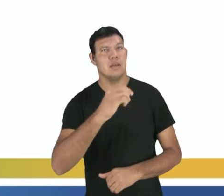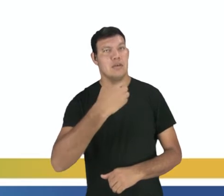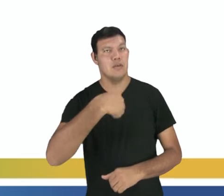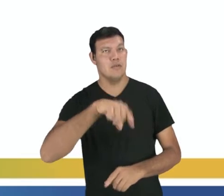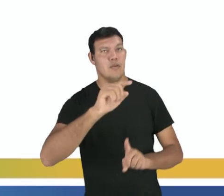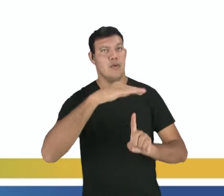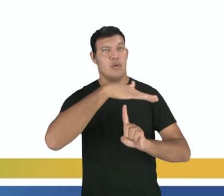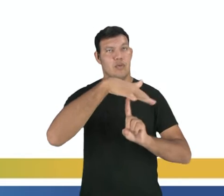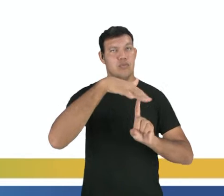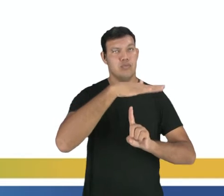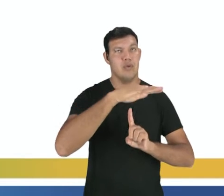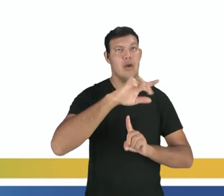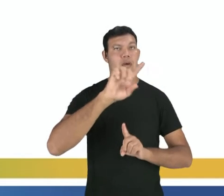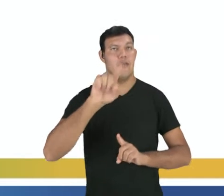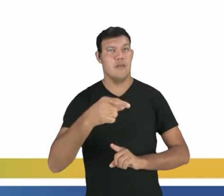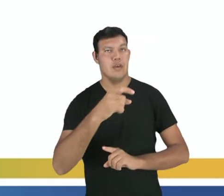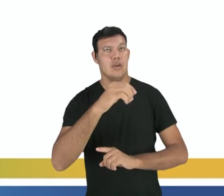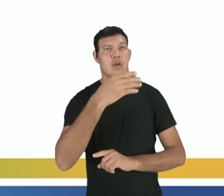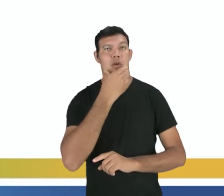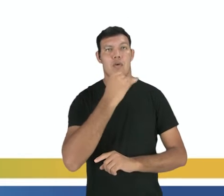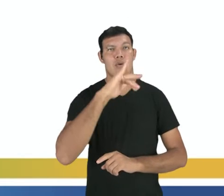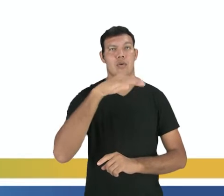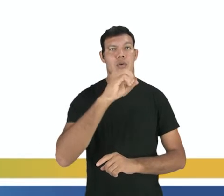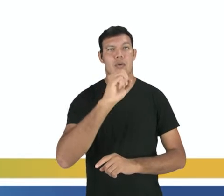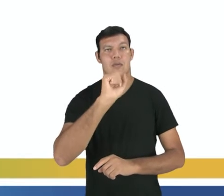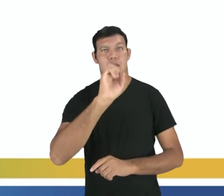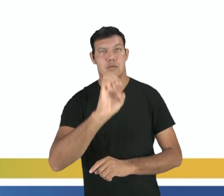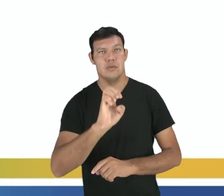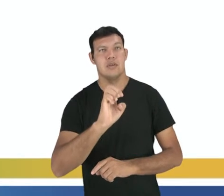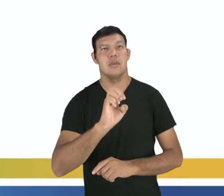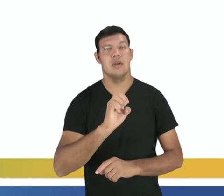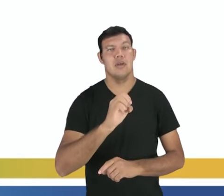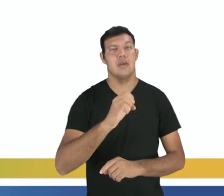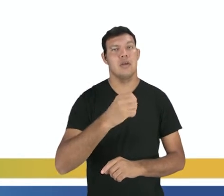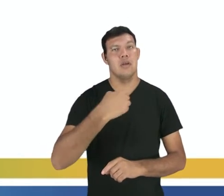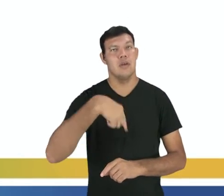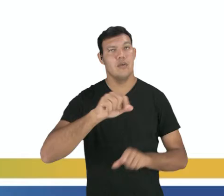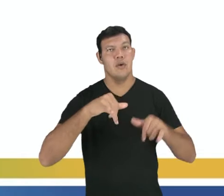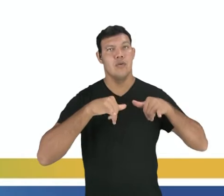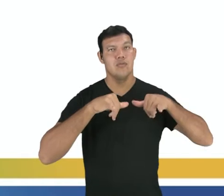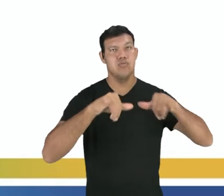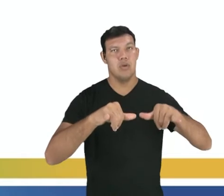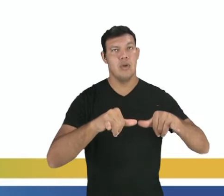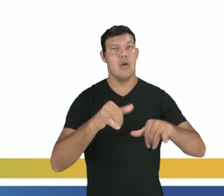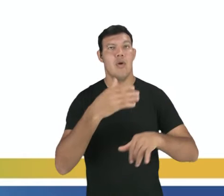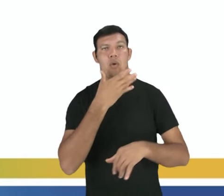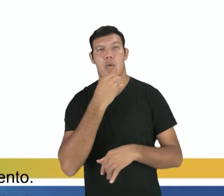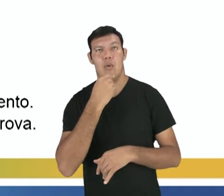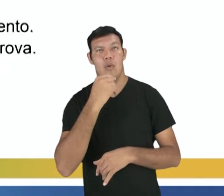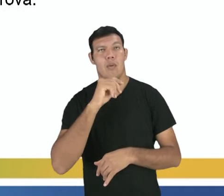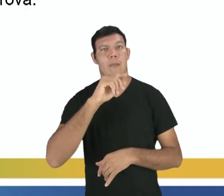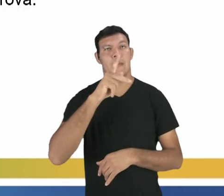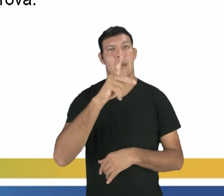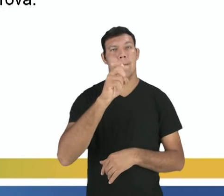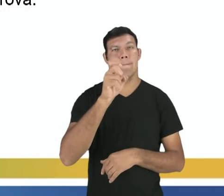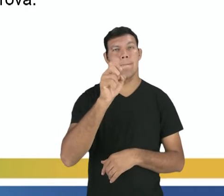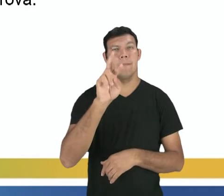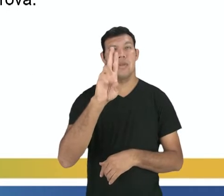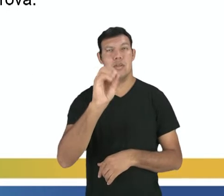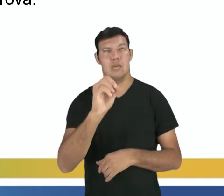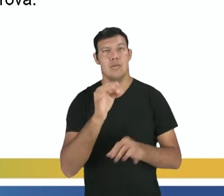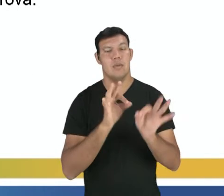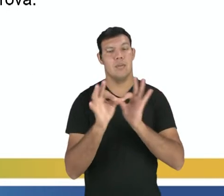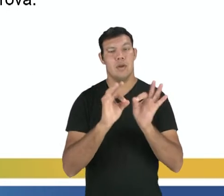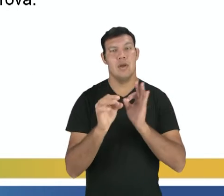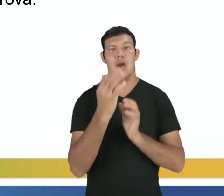Childerico jogava cartas, Asdrubal lia história em quadrinhos. Também vou separar coordenadas assindéticas, né? Separo também.